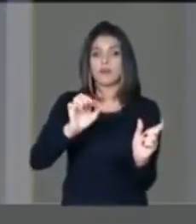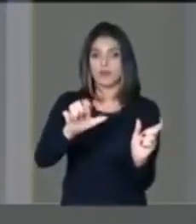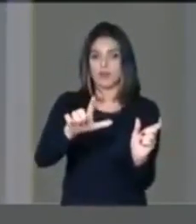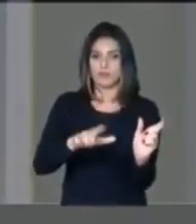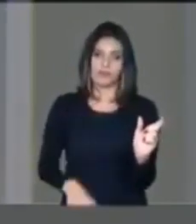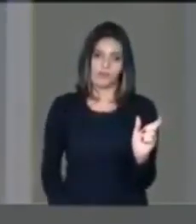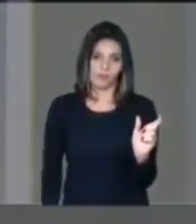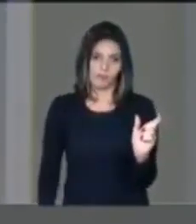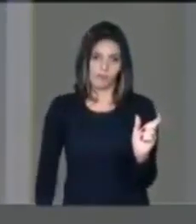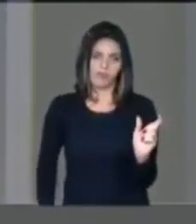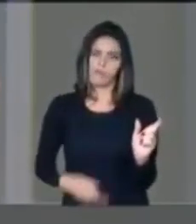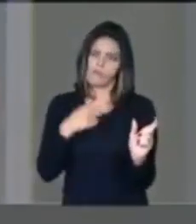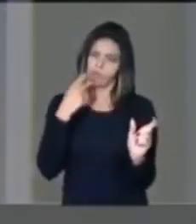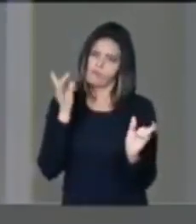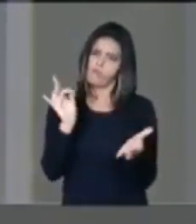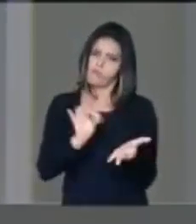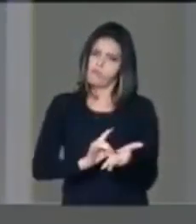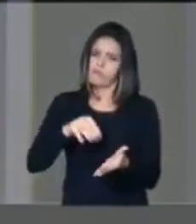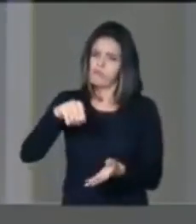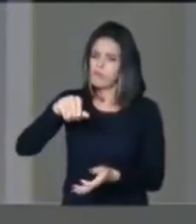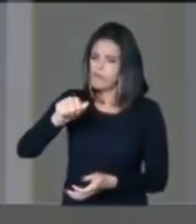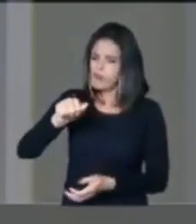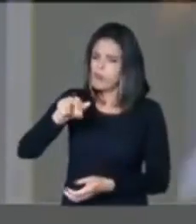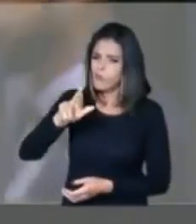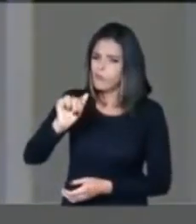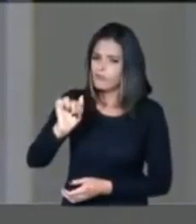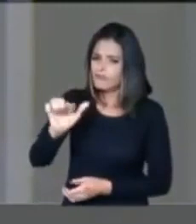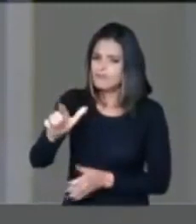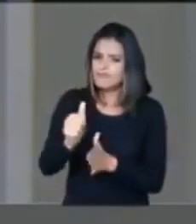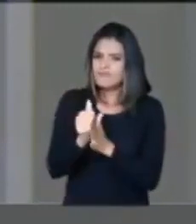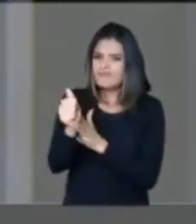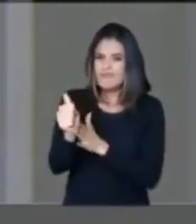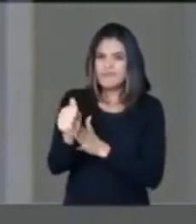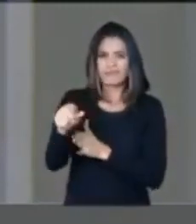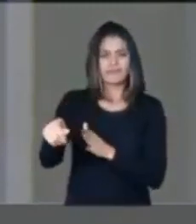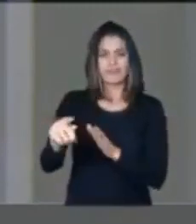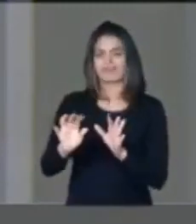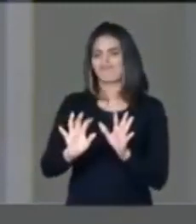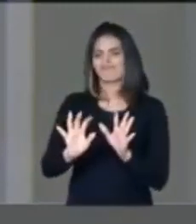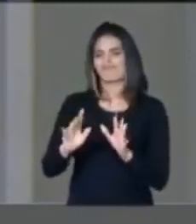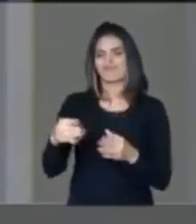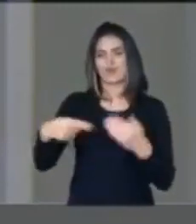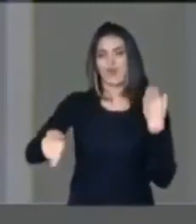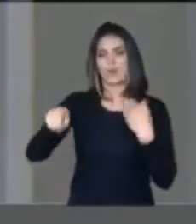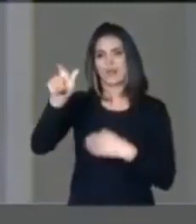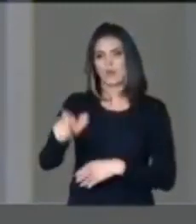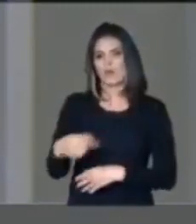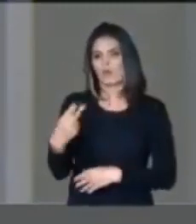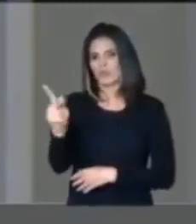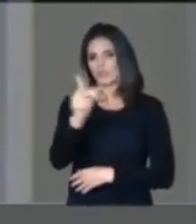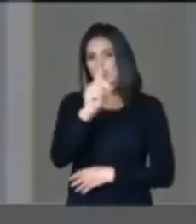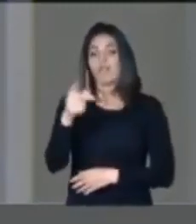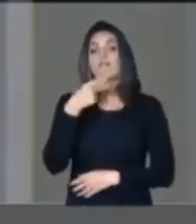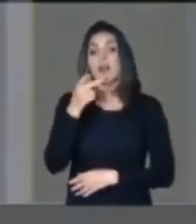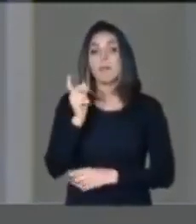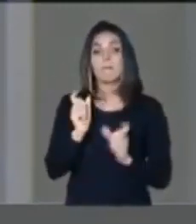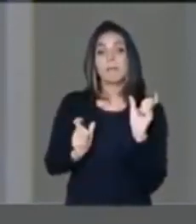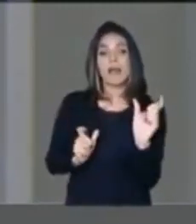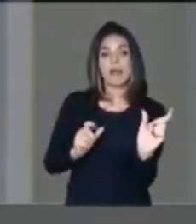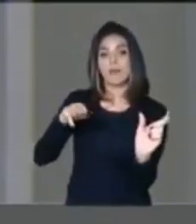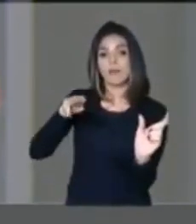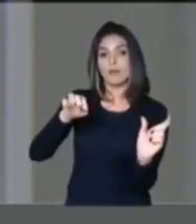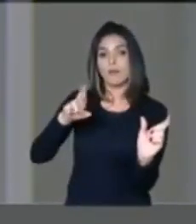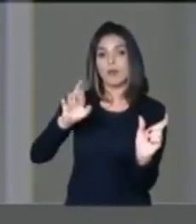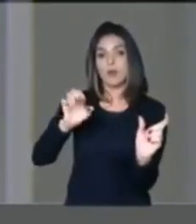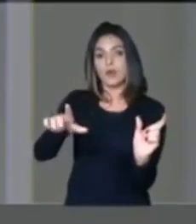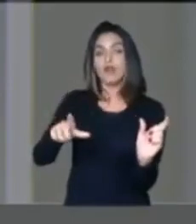Sinceramente, não fale a palavra moral, porque ela está longe de Vossa Excelência. Só vai poder falar a palavra moral quando